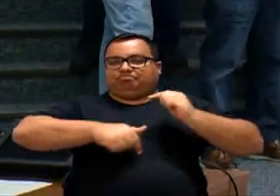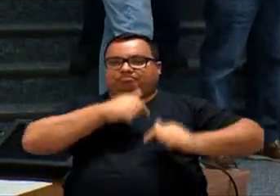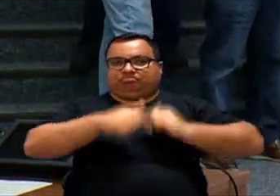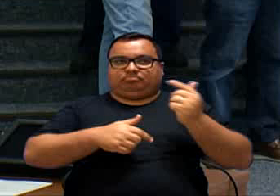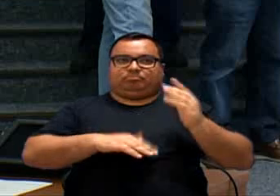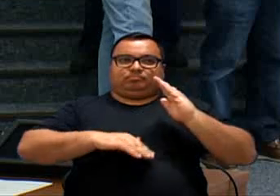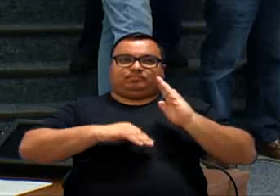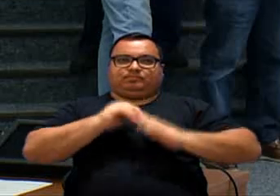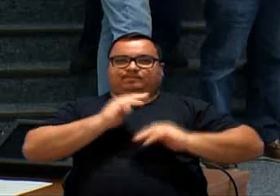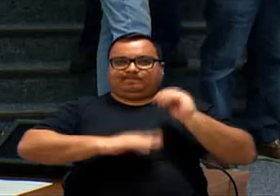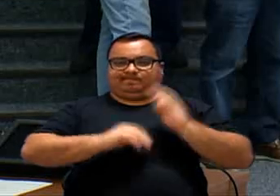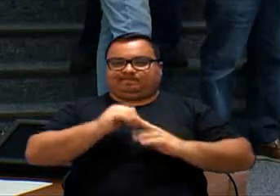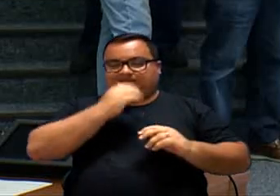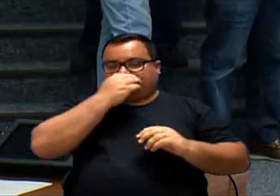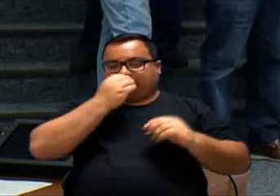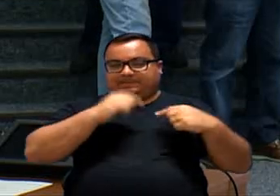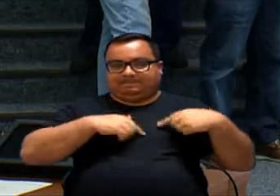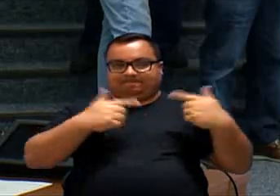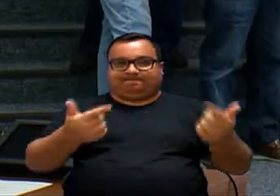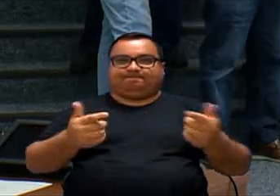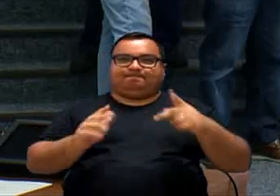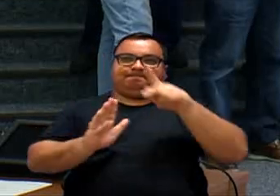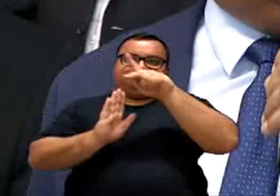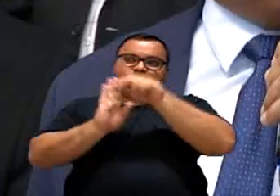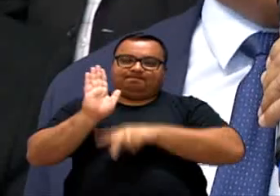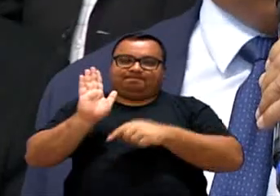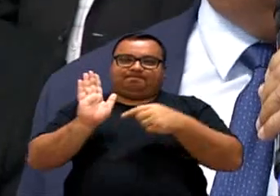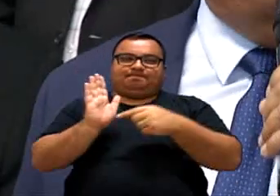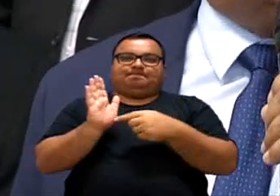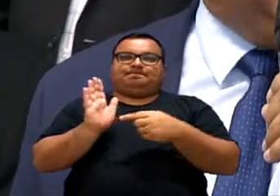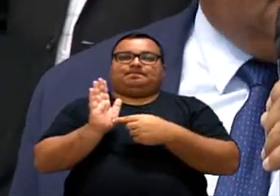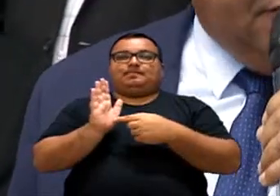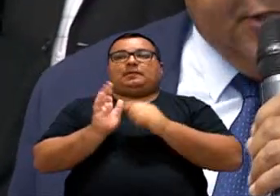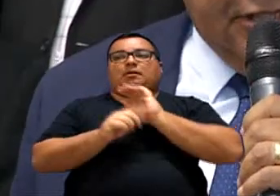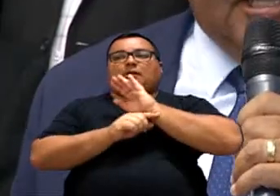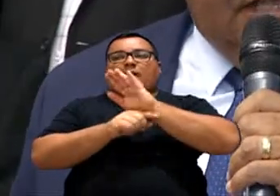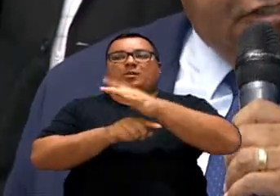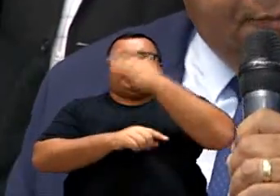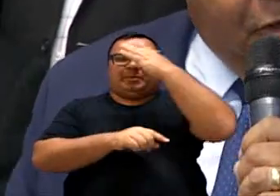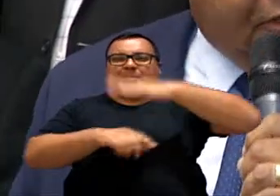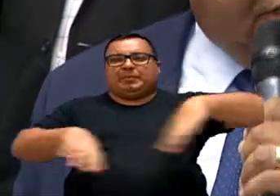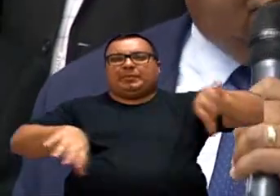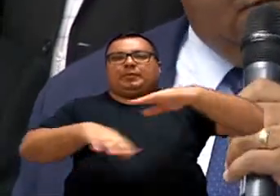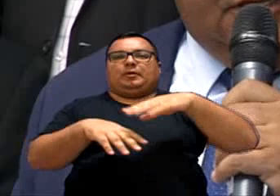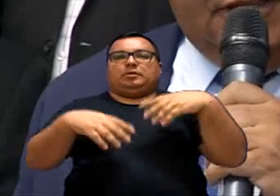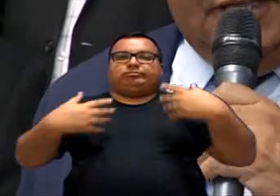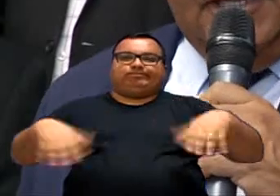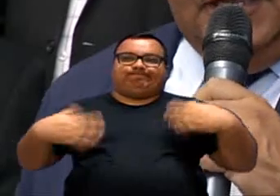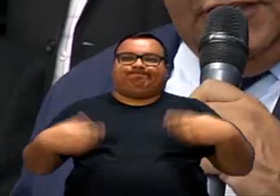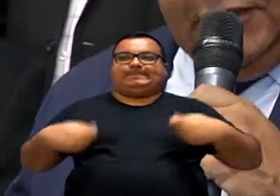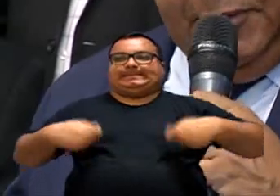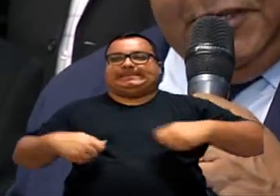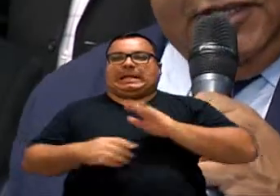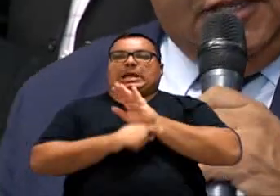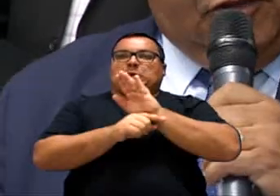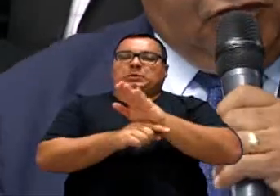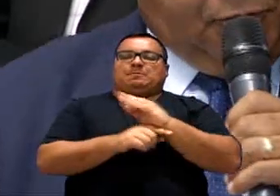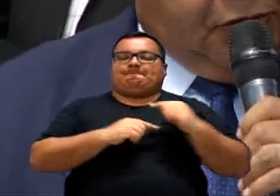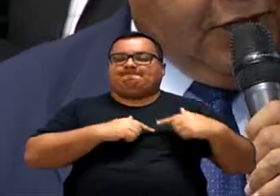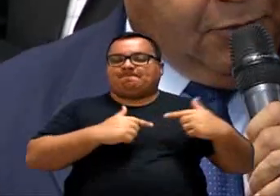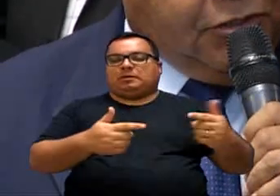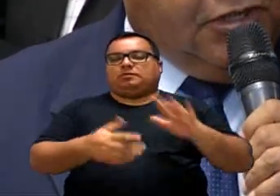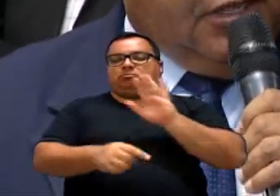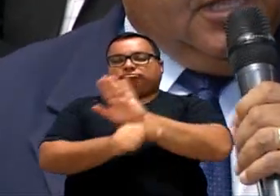ele tem, para a política sempre atendendo, os projetos sempre voltados para atender as pessoas que mais precisam. Isso é importante, né? E a gente sabe que